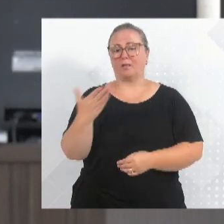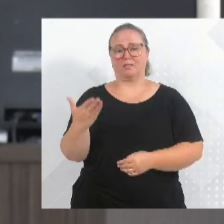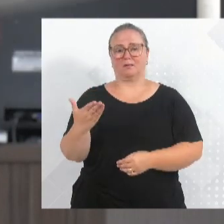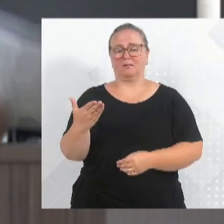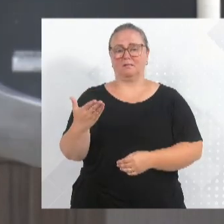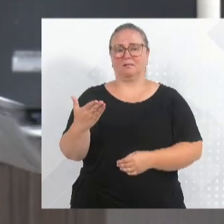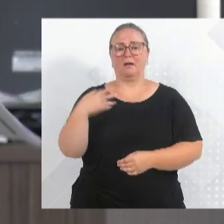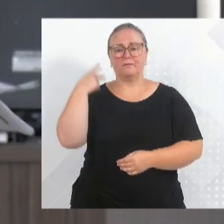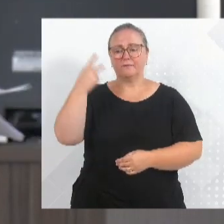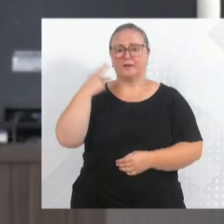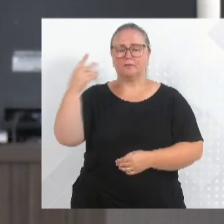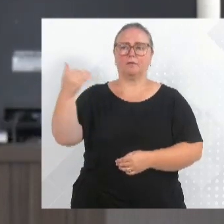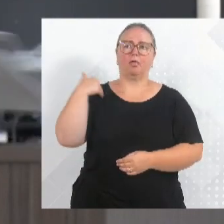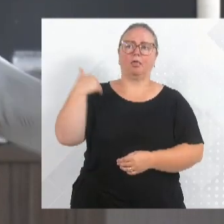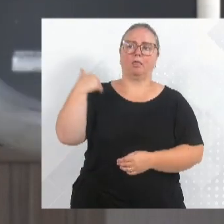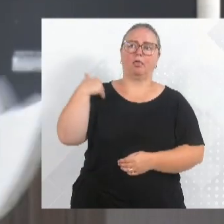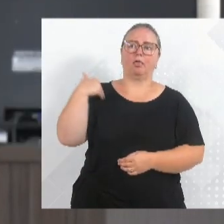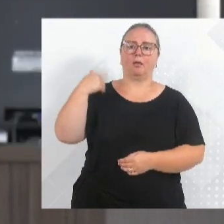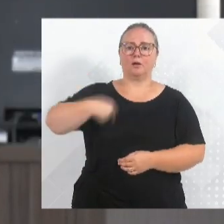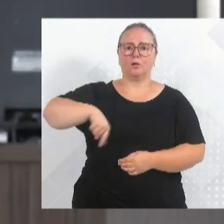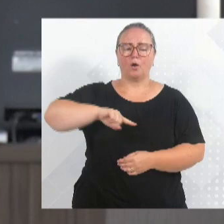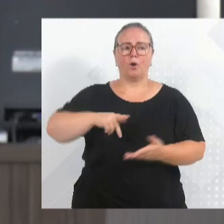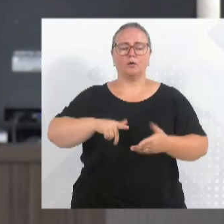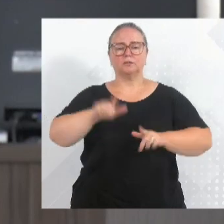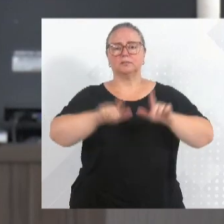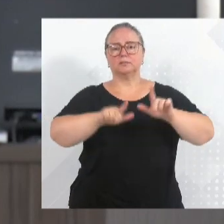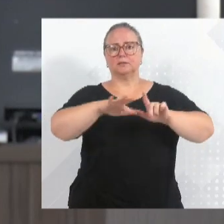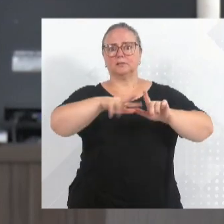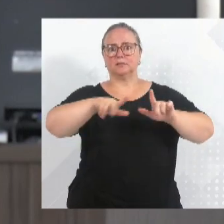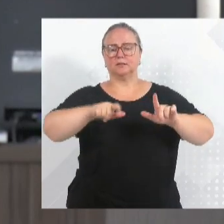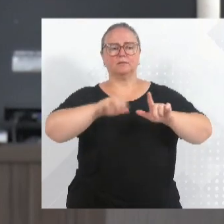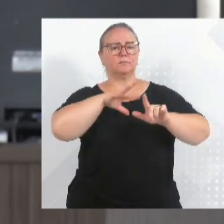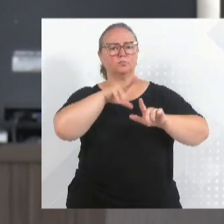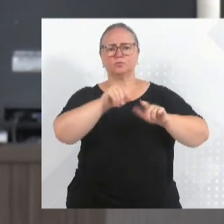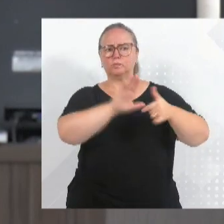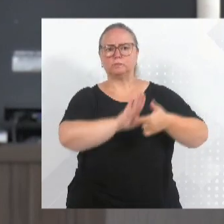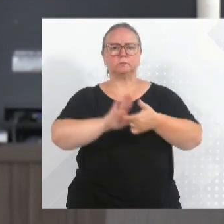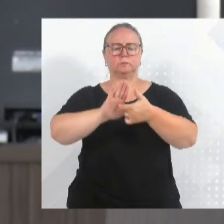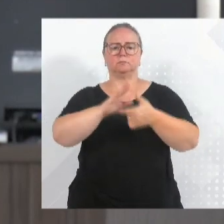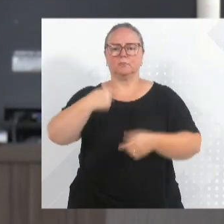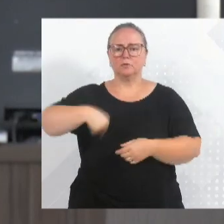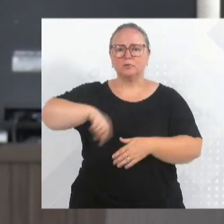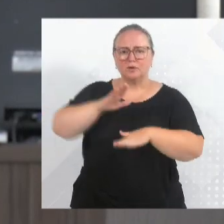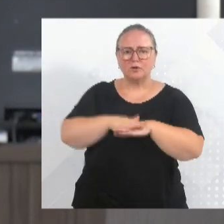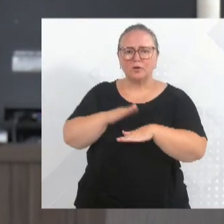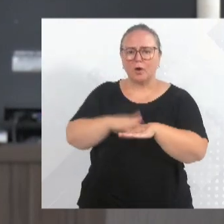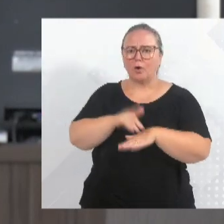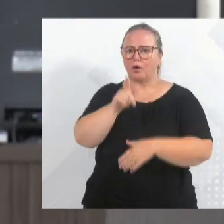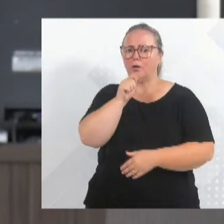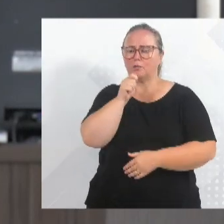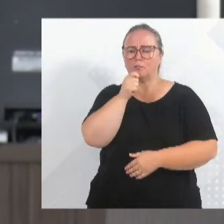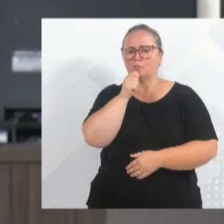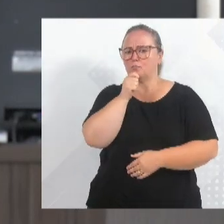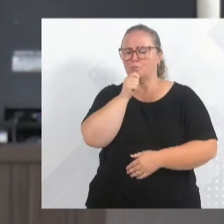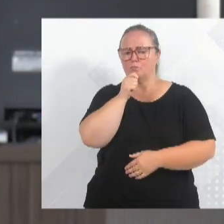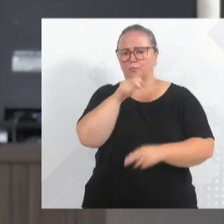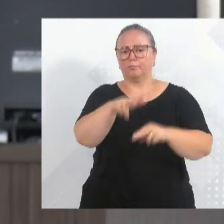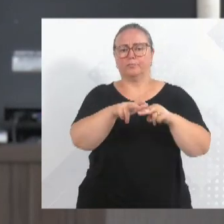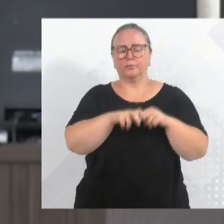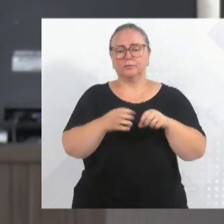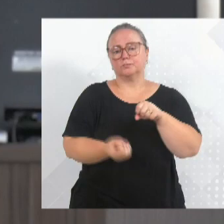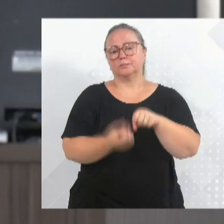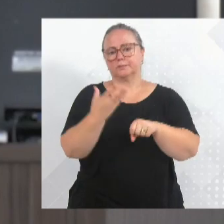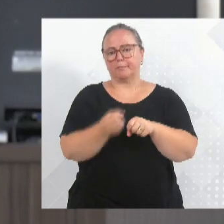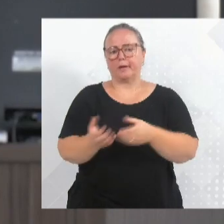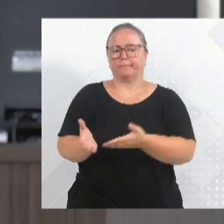na imprensa a todo momento, essa questão da falta d'água, sendo que não cabe a nós vereadores colocar água na rede, e sim ao SAMAI, que arrecada e não arrecada pouco,